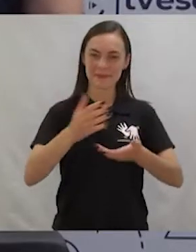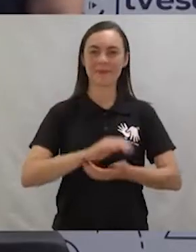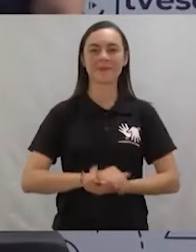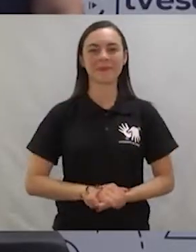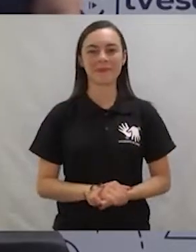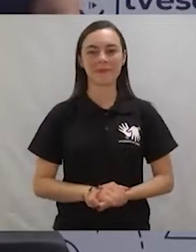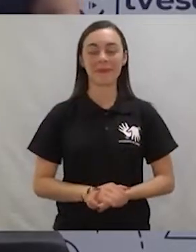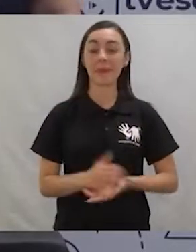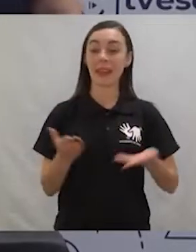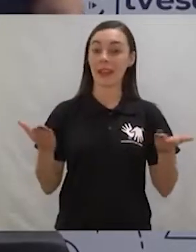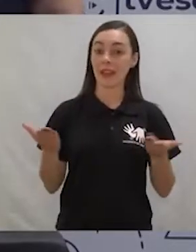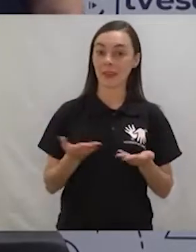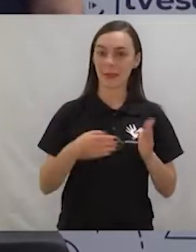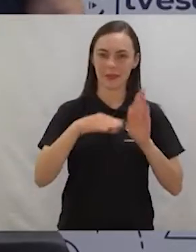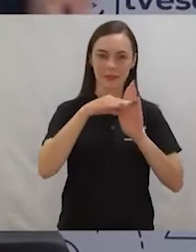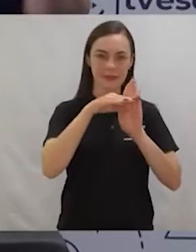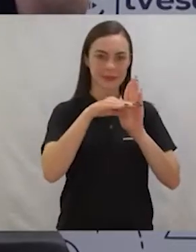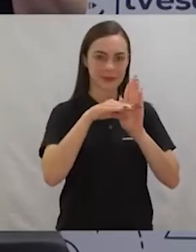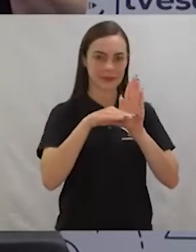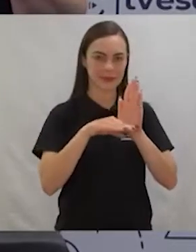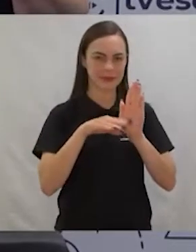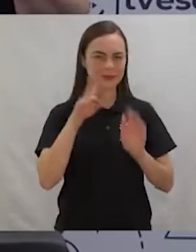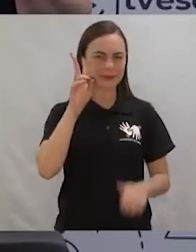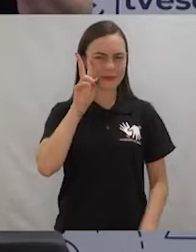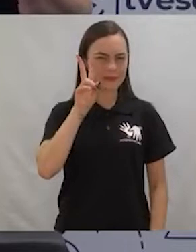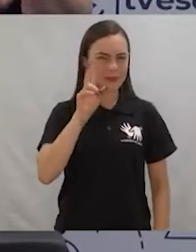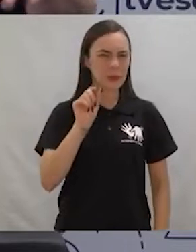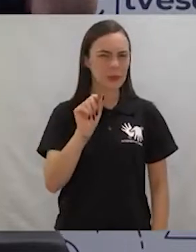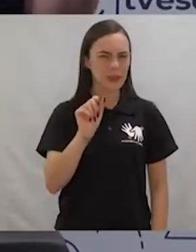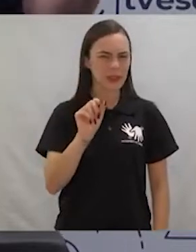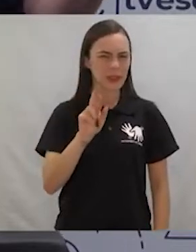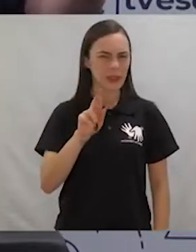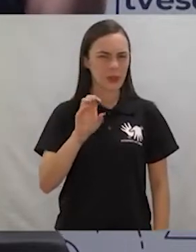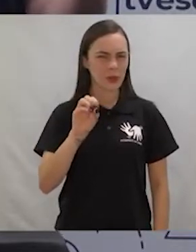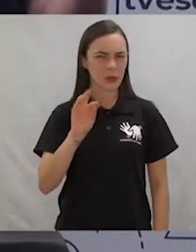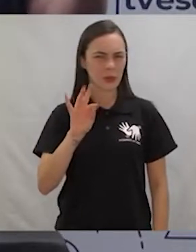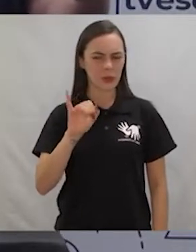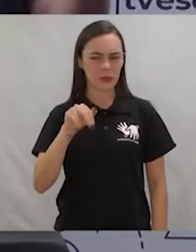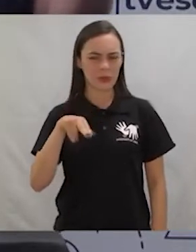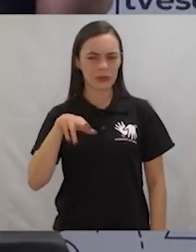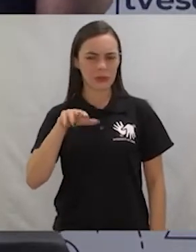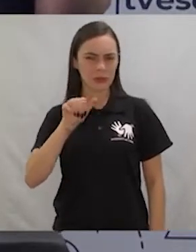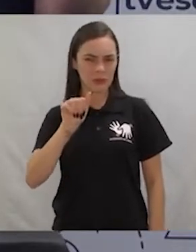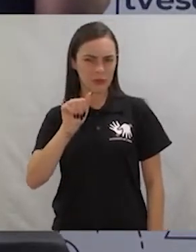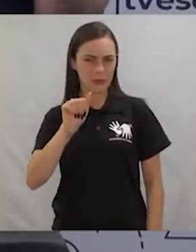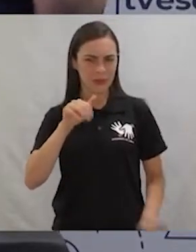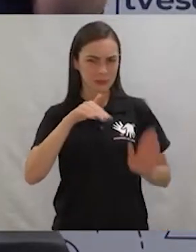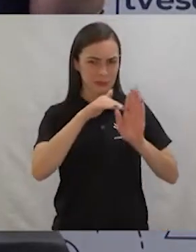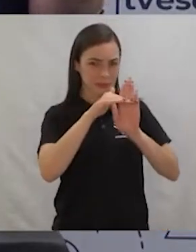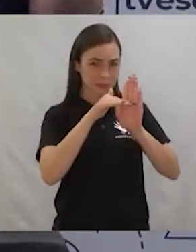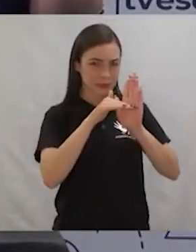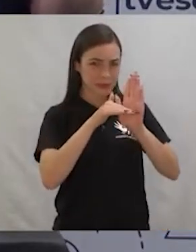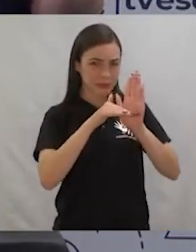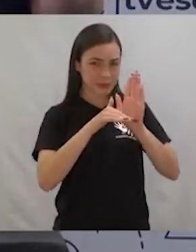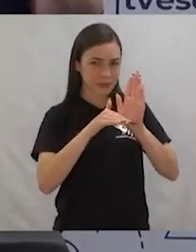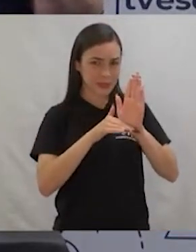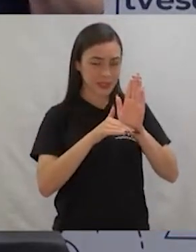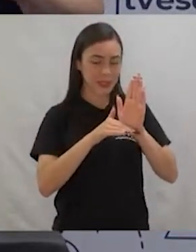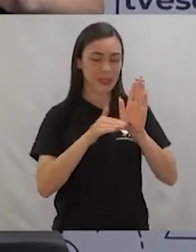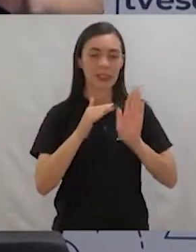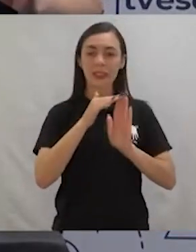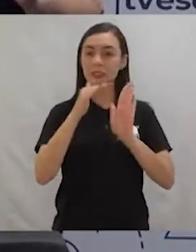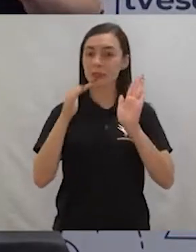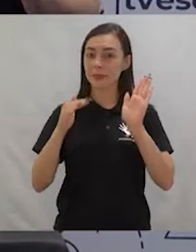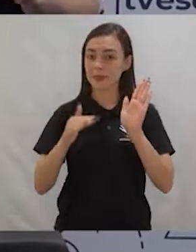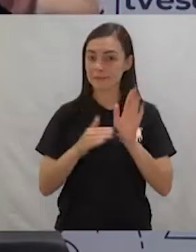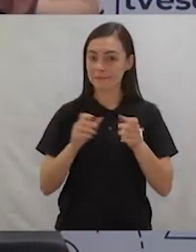agora nós vamos fazer a nossa rotina. Estão lembrados o que é rotina? A rotina é tudo que nós vamos fazer